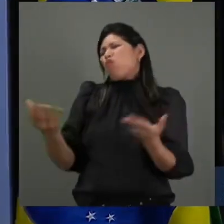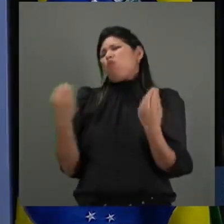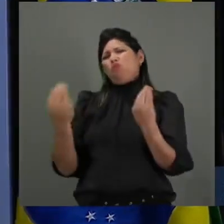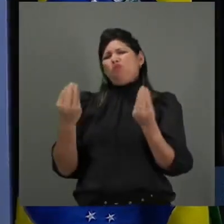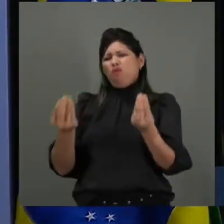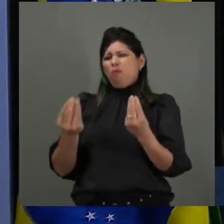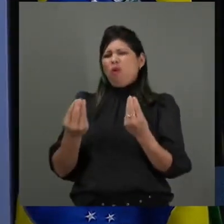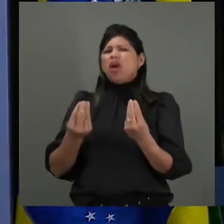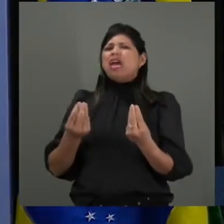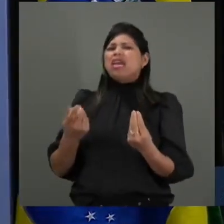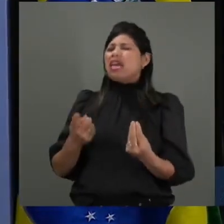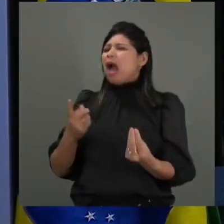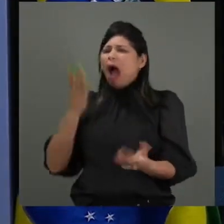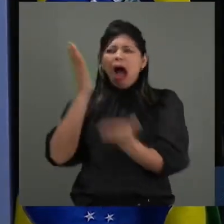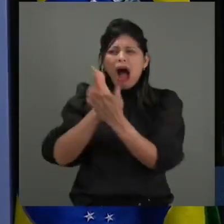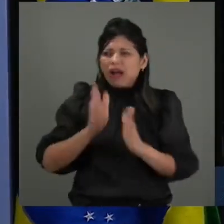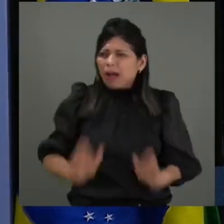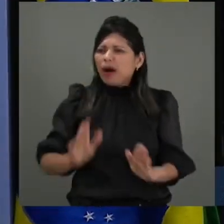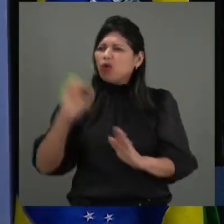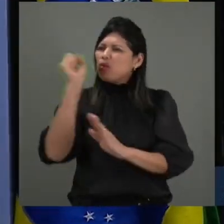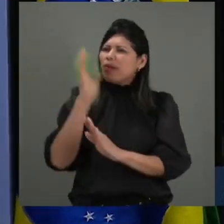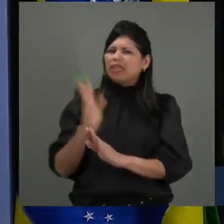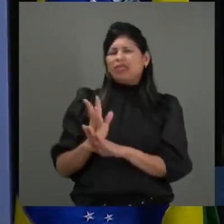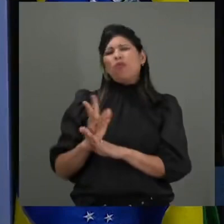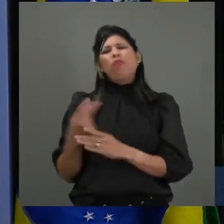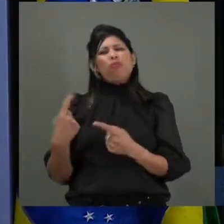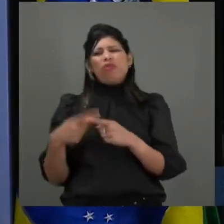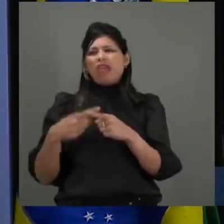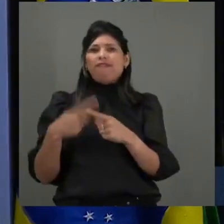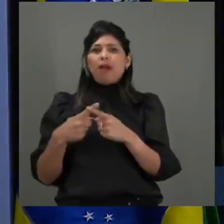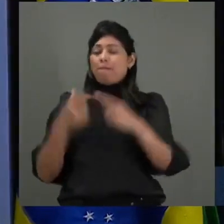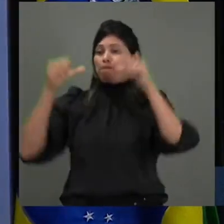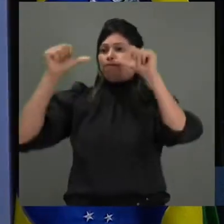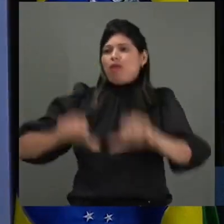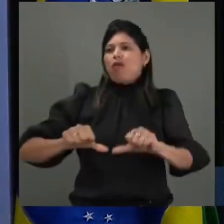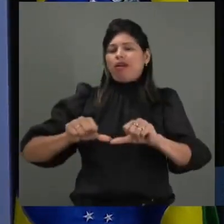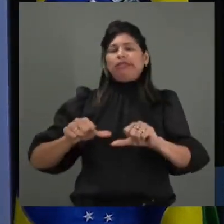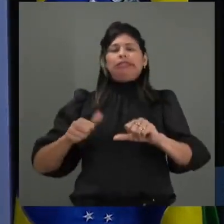nas costas do Brasil na beira do precipício. E, infelizmente, meu voto terá que ser não.